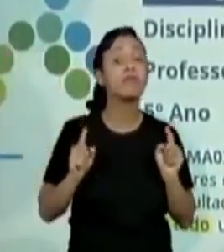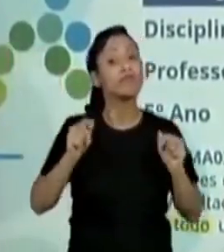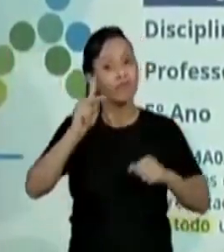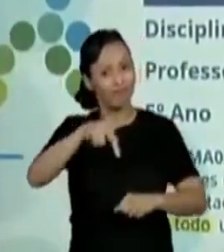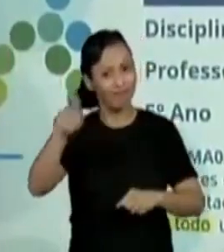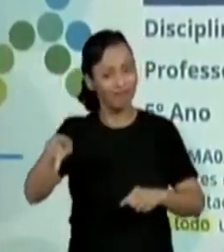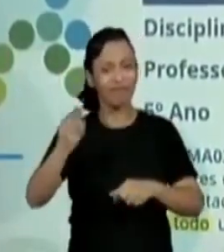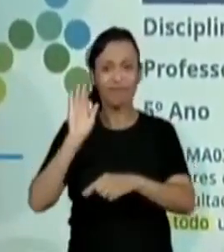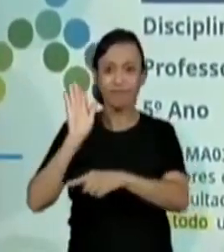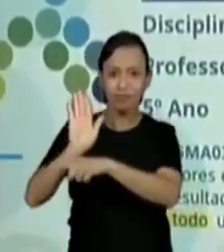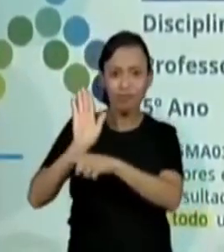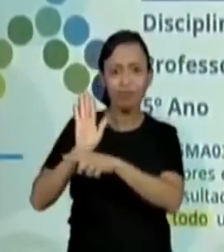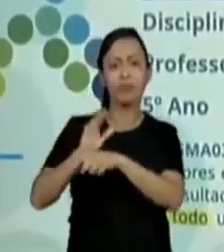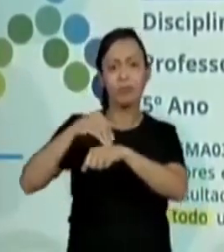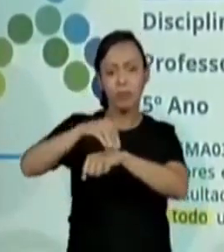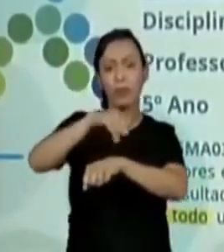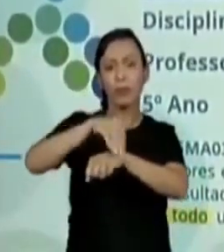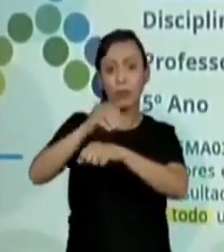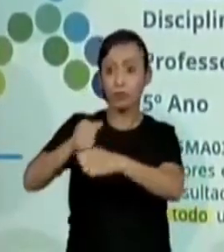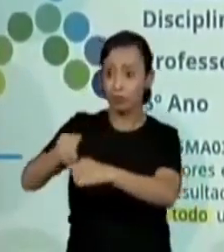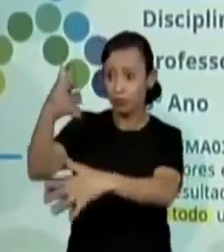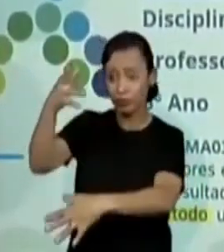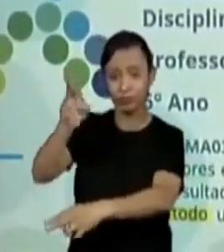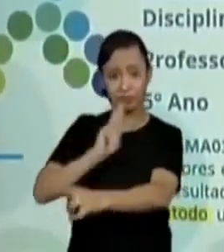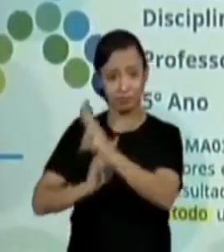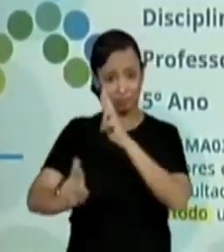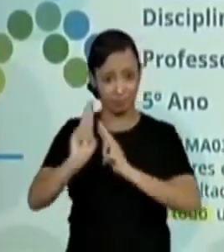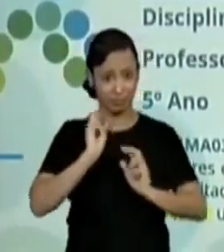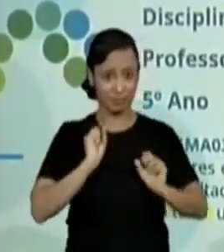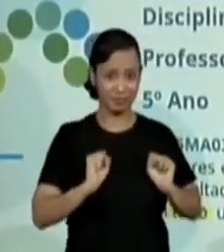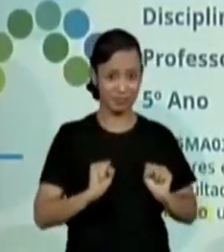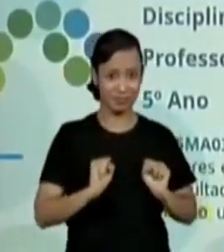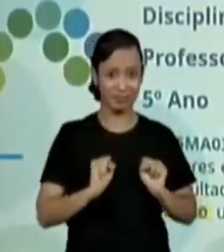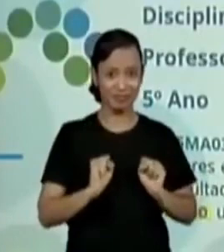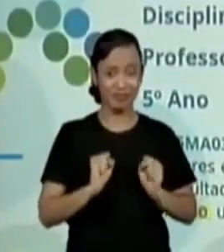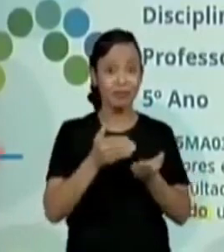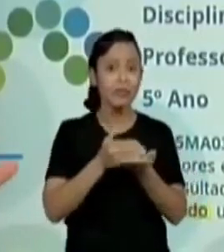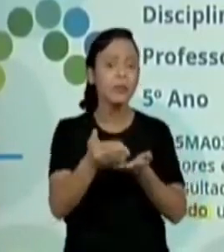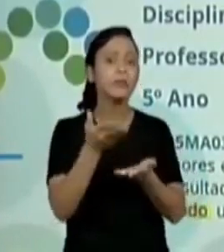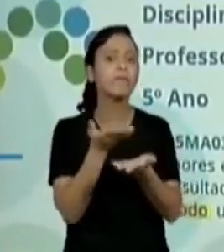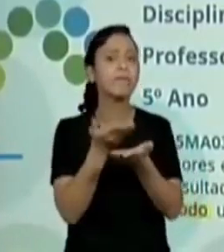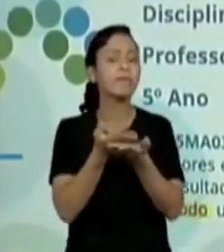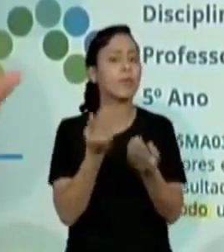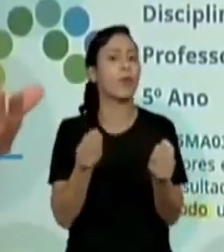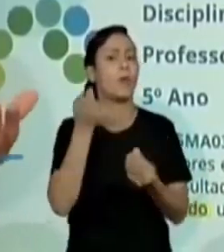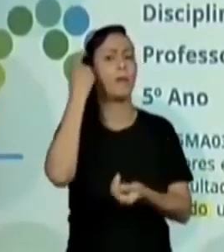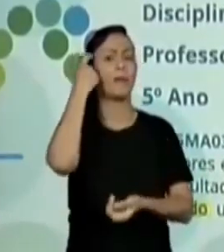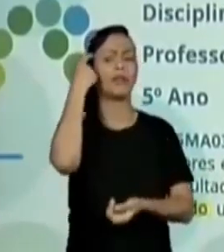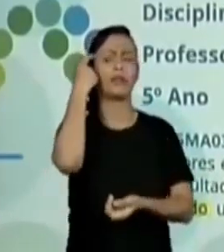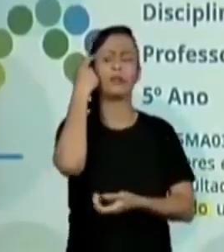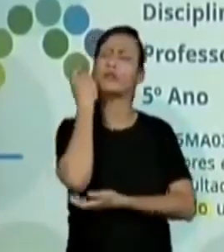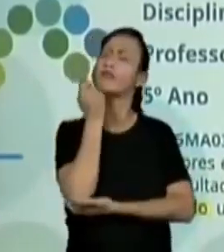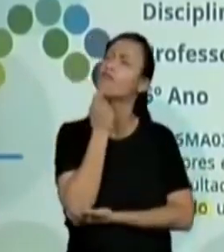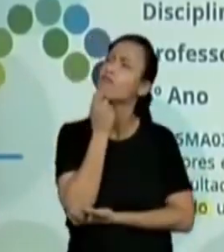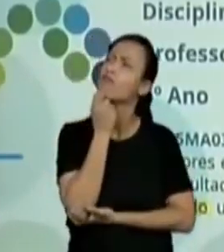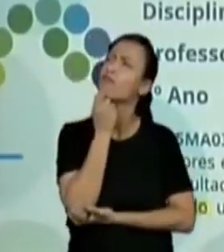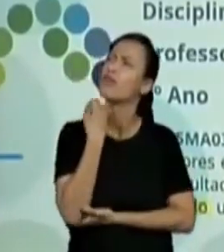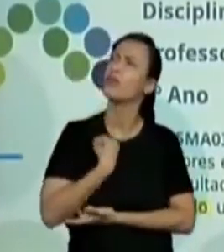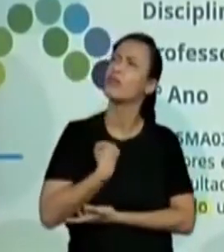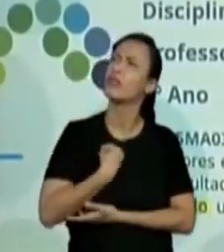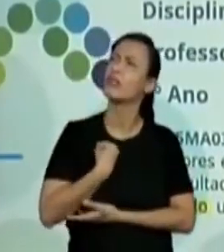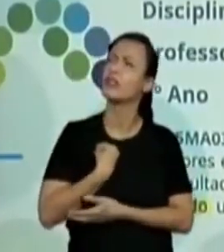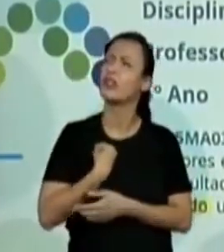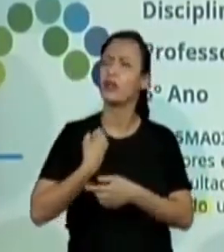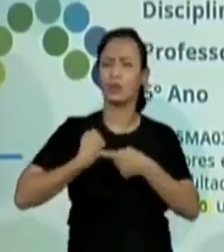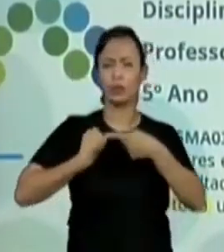ajudar vocês com alguns comentários e eu vou repassar logo mais mas podemos iniciar a aula pensando nisso ora as frações